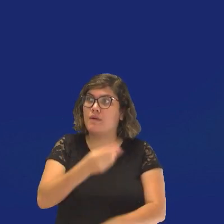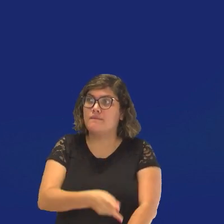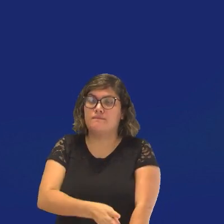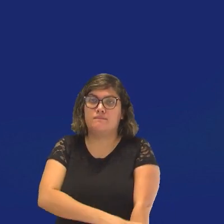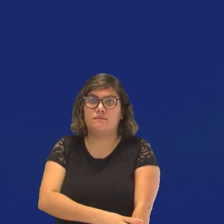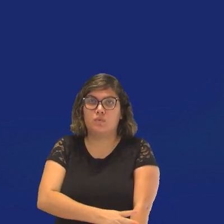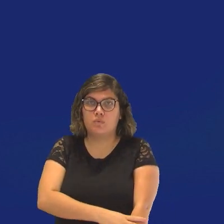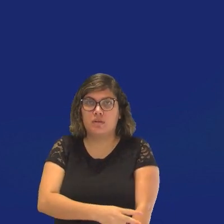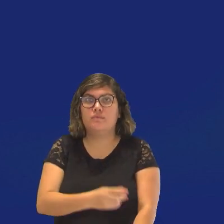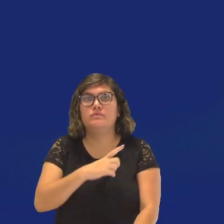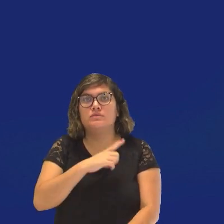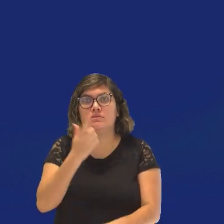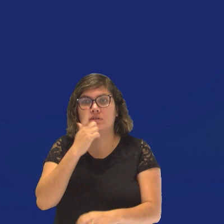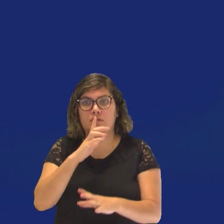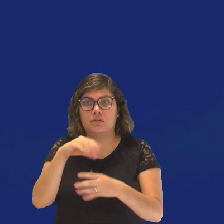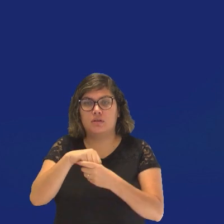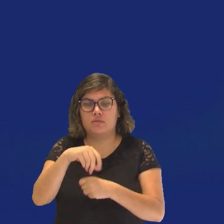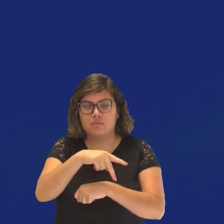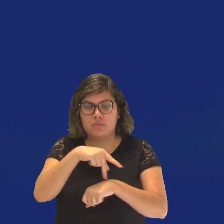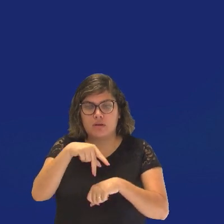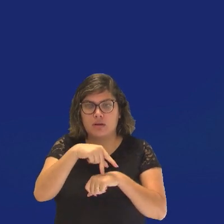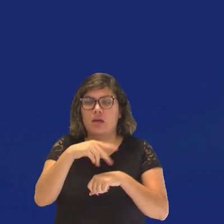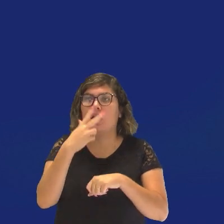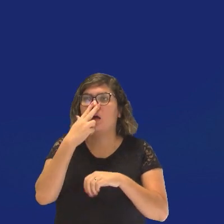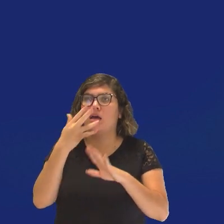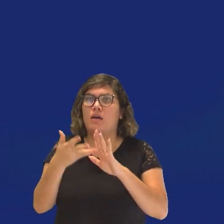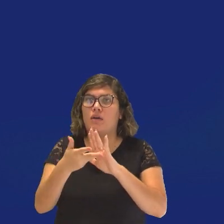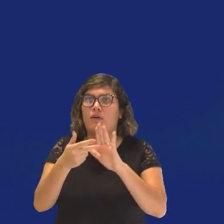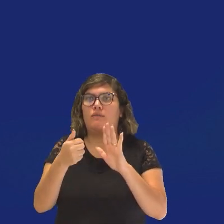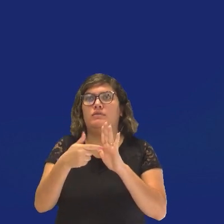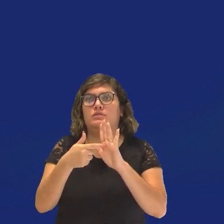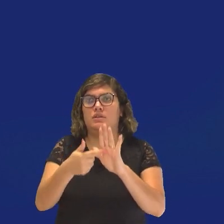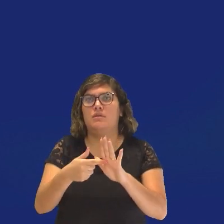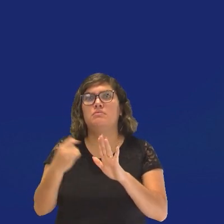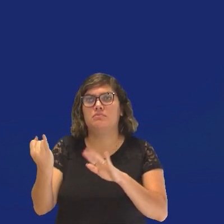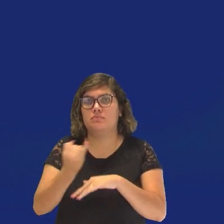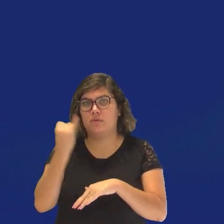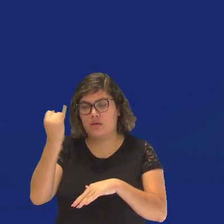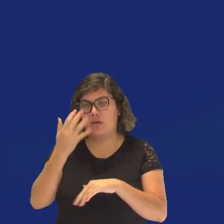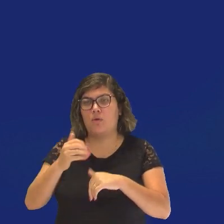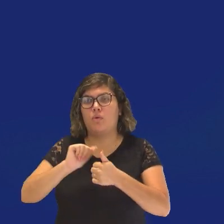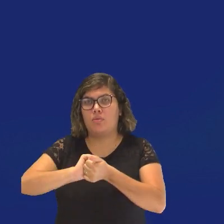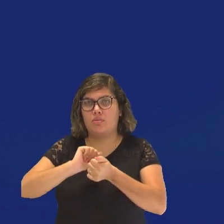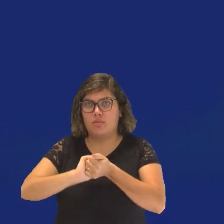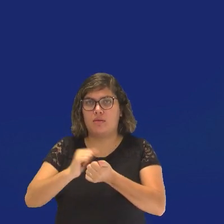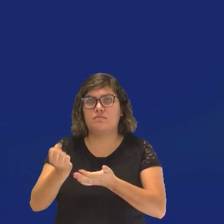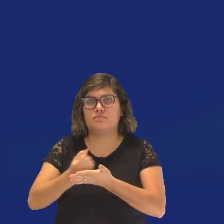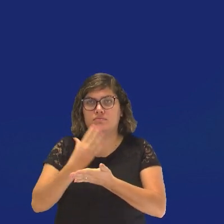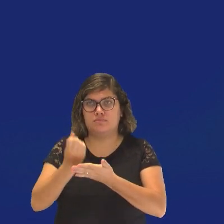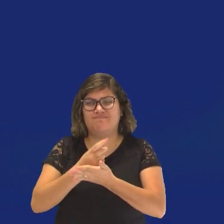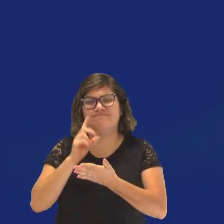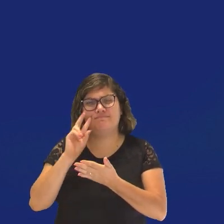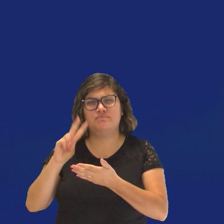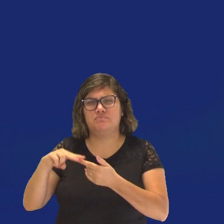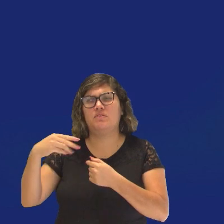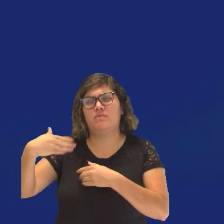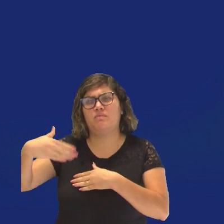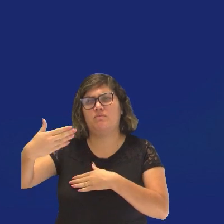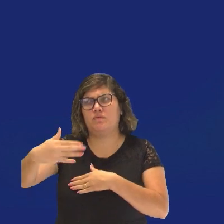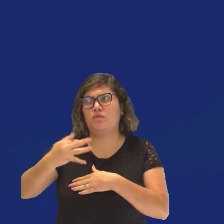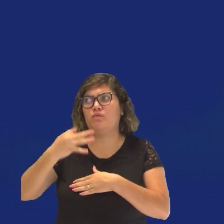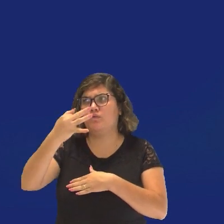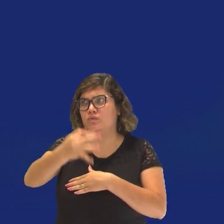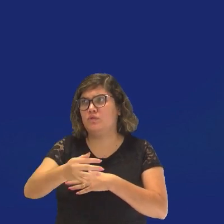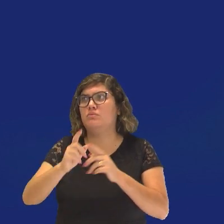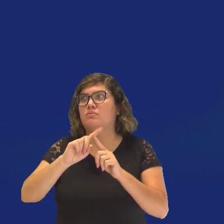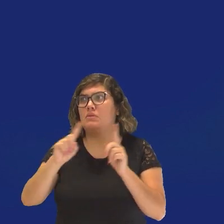no rol dos países que consideram a influência como um indicador importante da qualidade da alfabetização. Então, isso é uma visão mais para frente, né? Um cenário futuro,